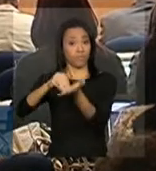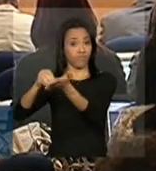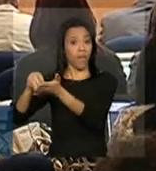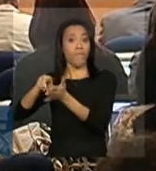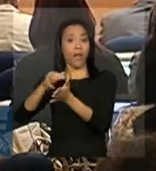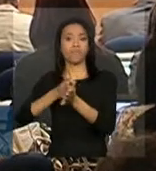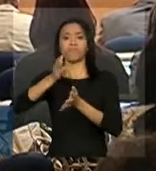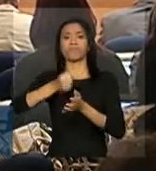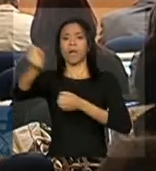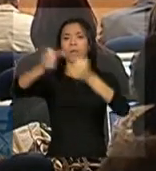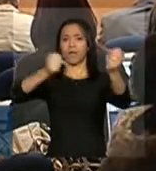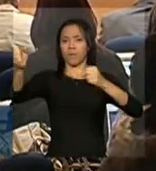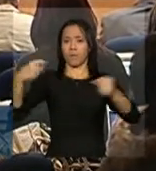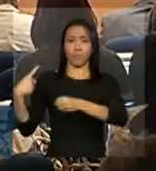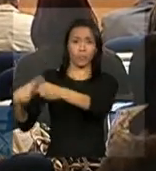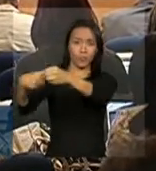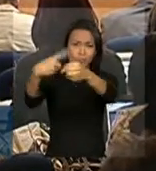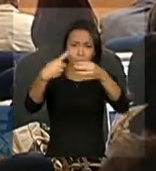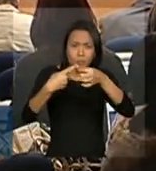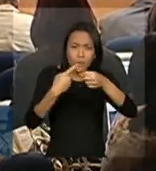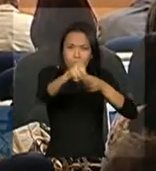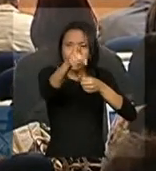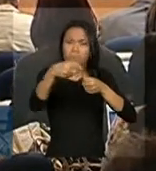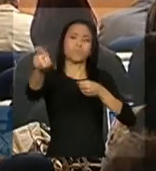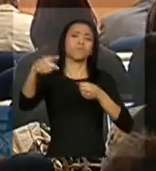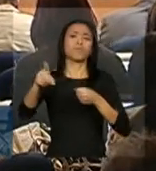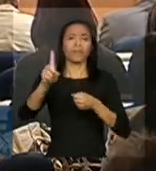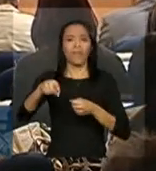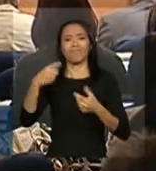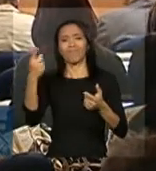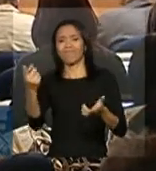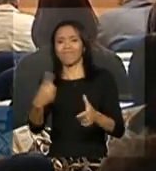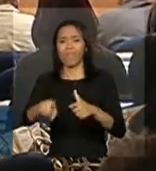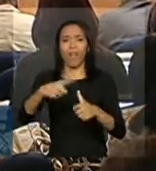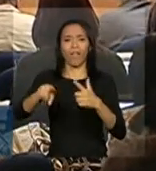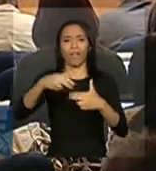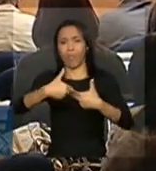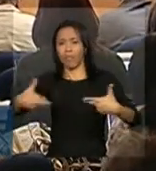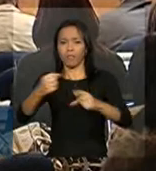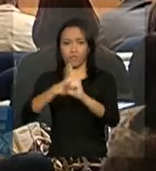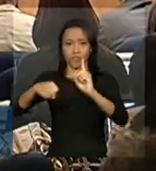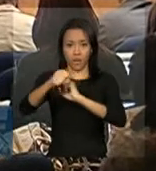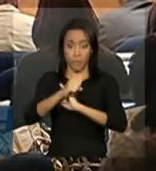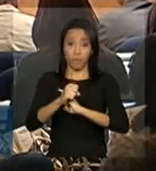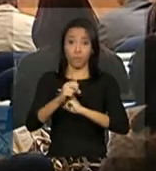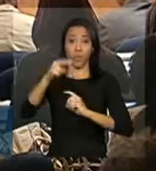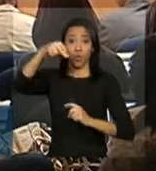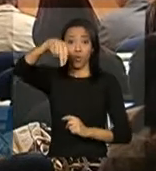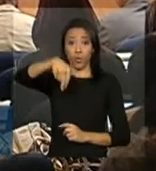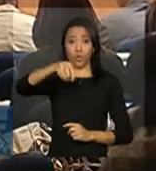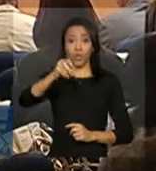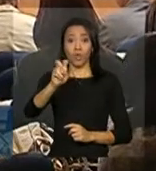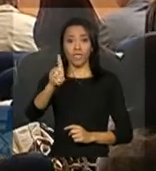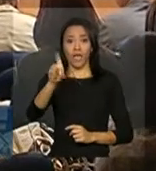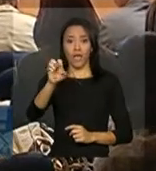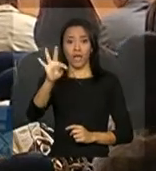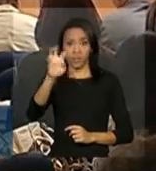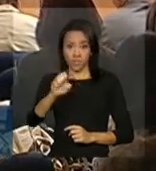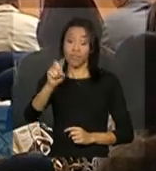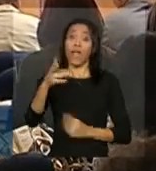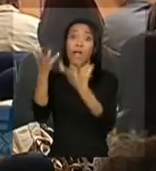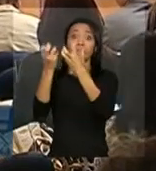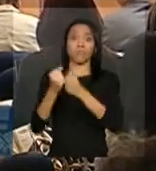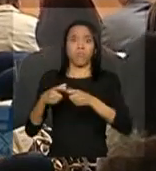cidades do interior e regiões de alta vulnerabilidade social a região Nordeste receberá o maior número de